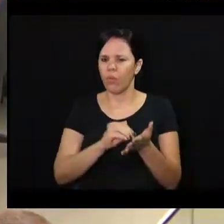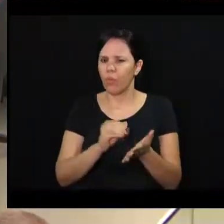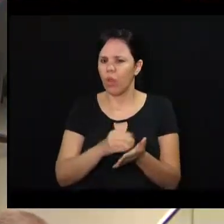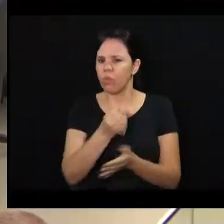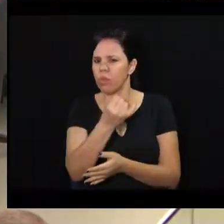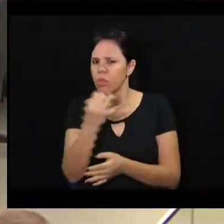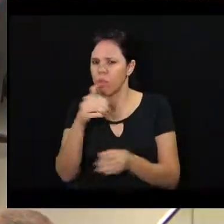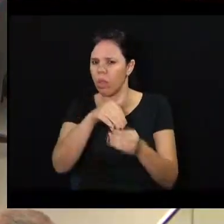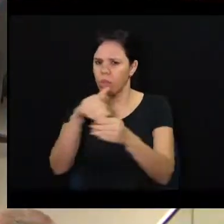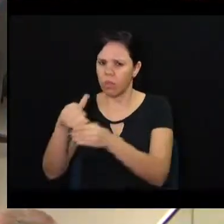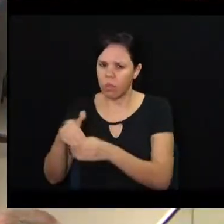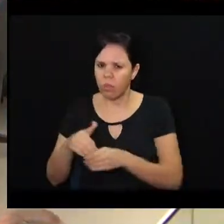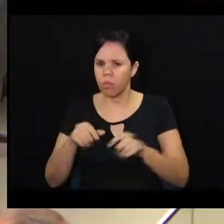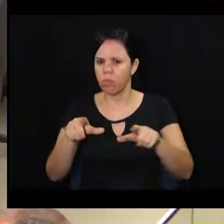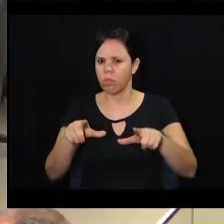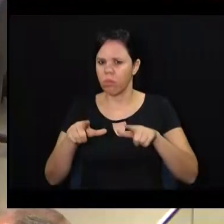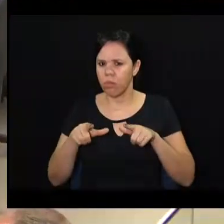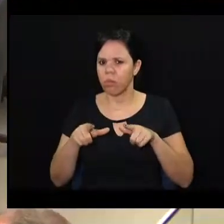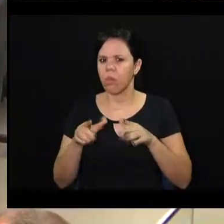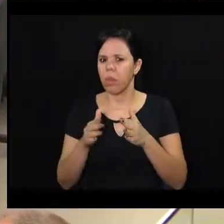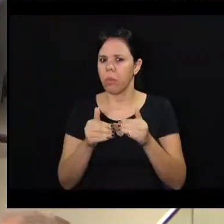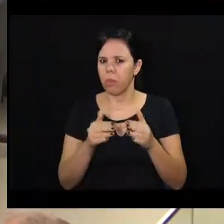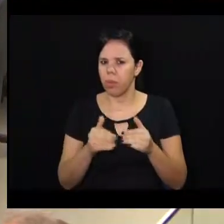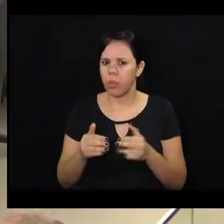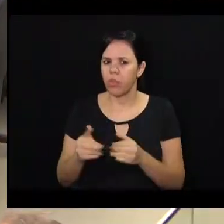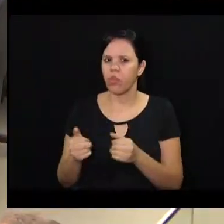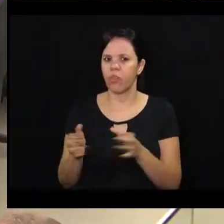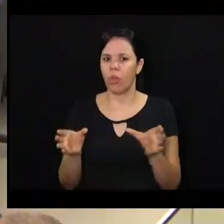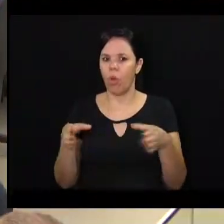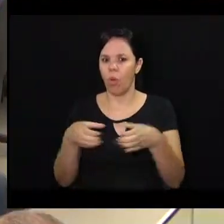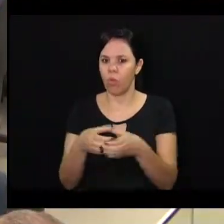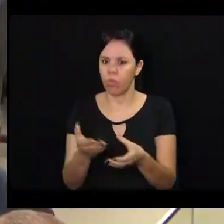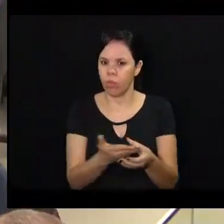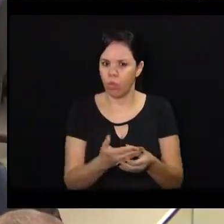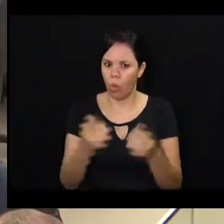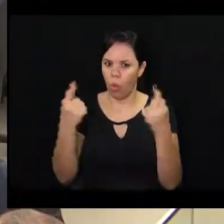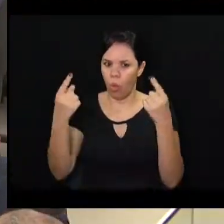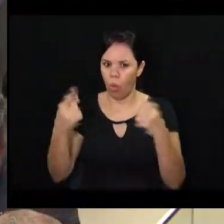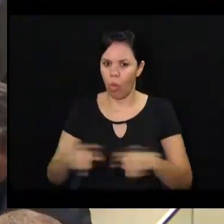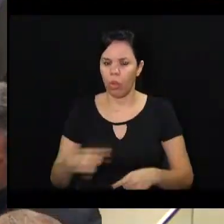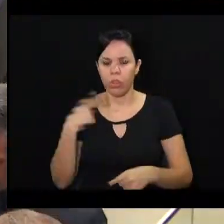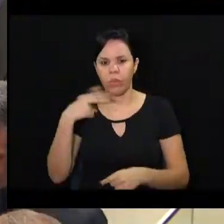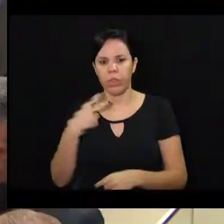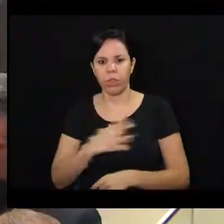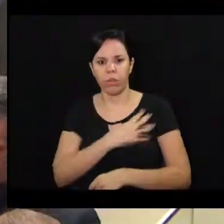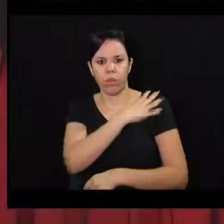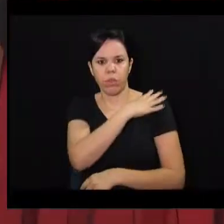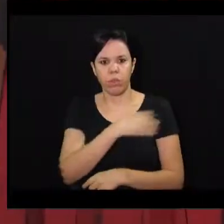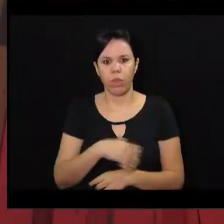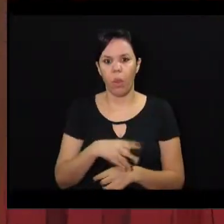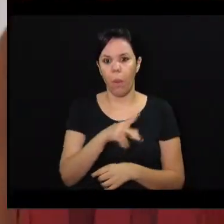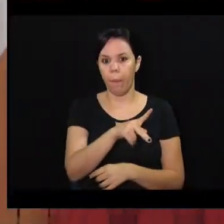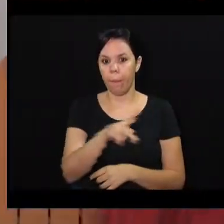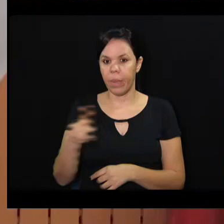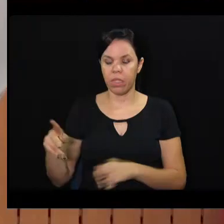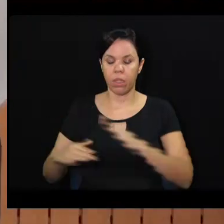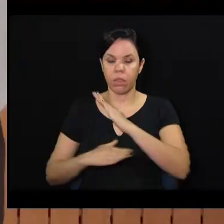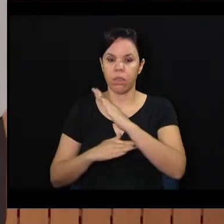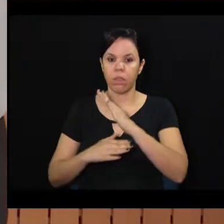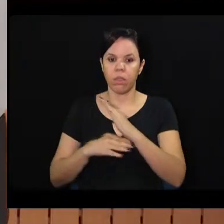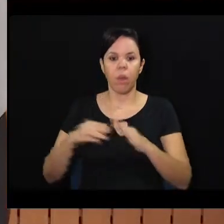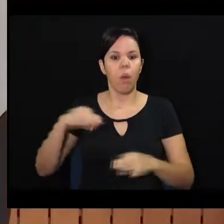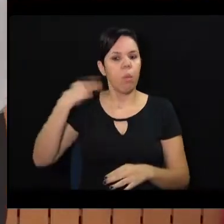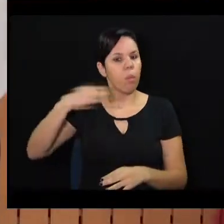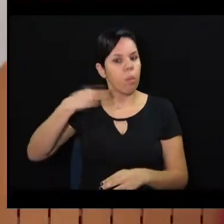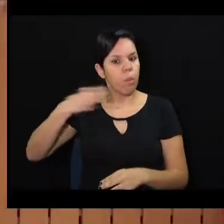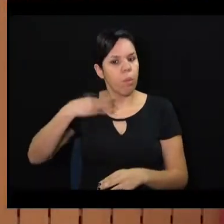da votação do pedido de instalação de uma comissão processante contra o vereador Tenente Santini, o presidente da Câmara, Marcos